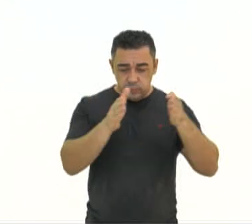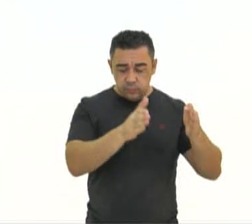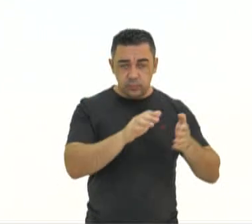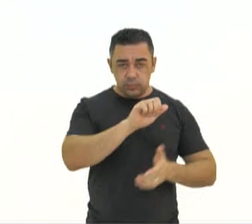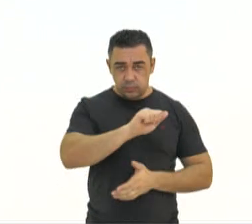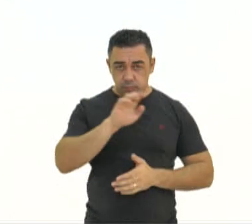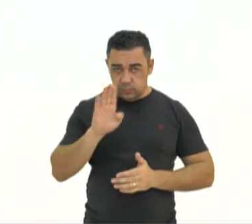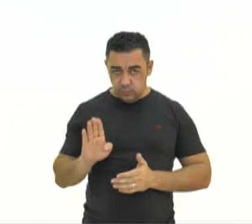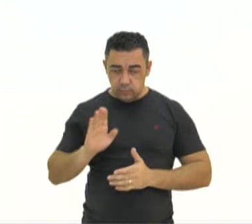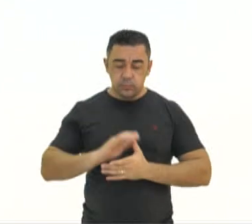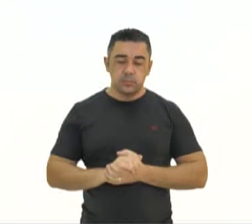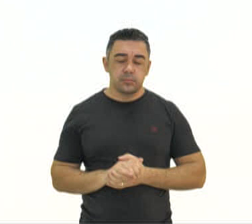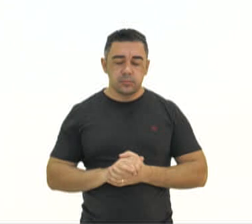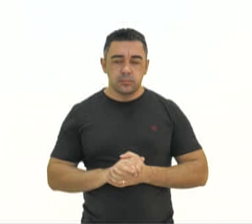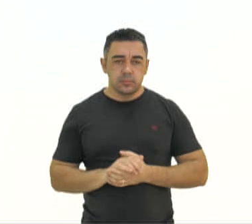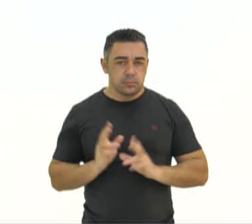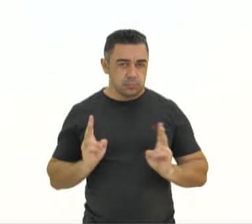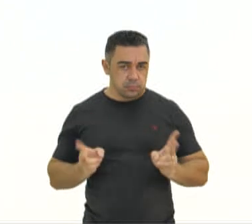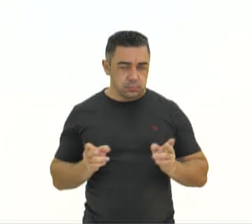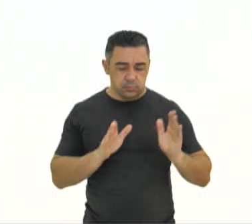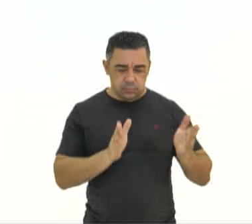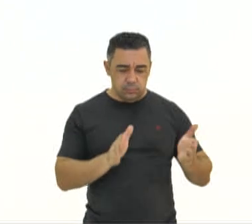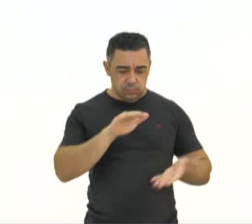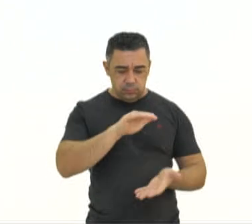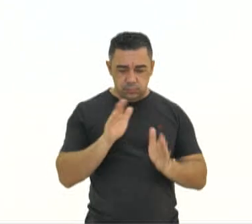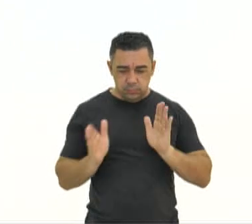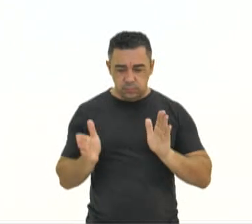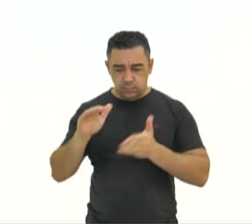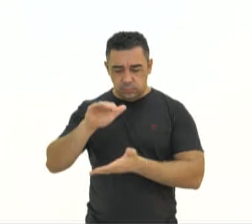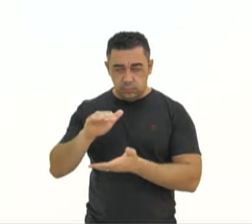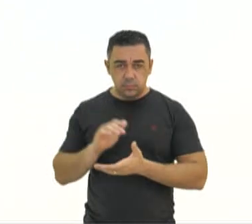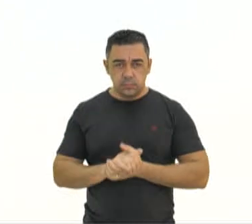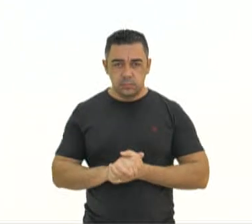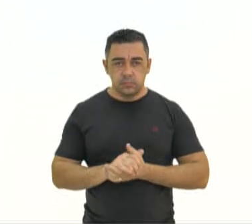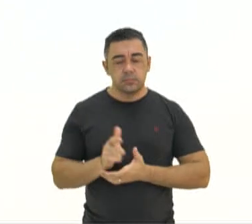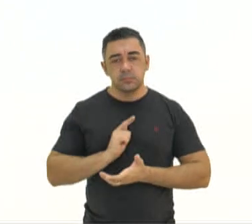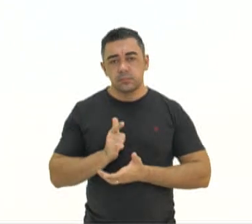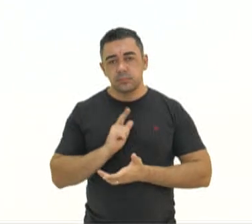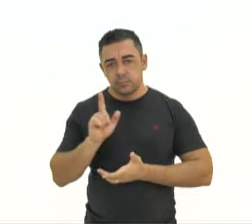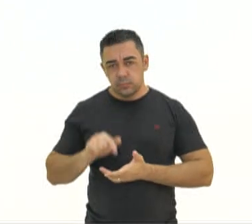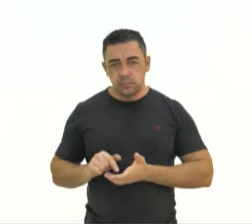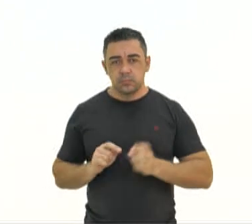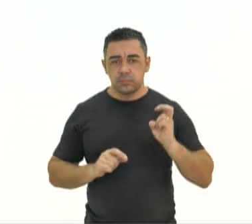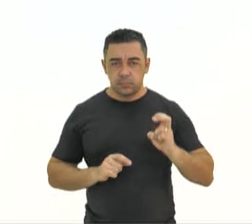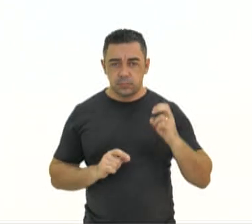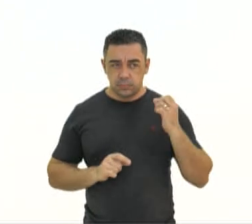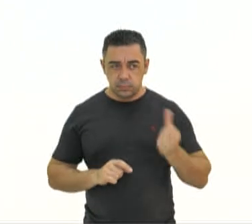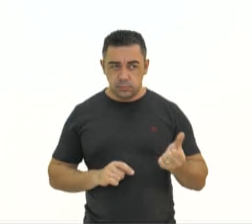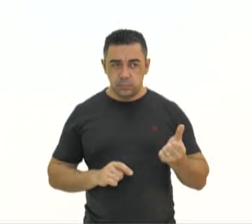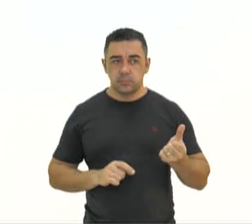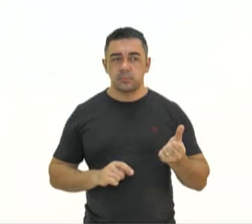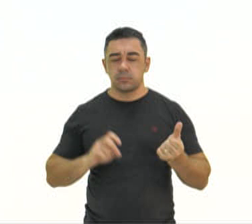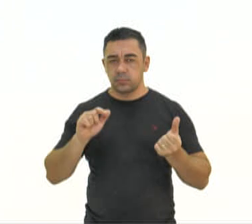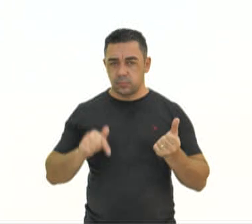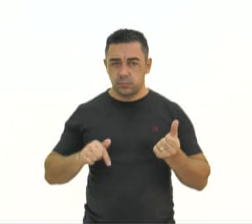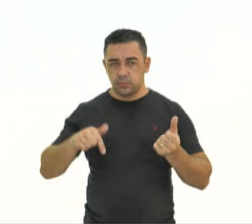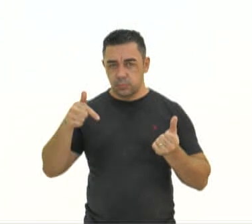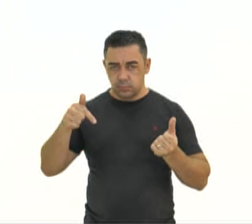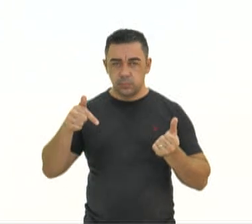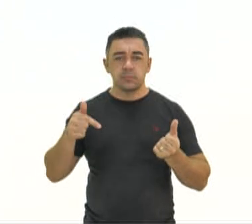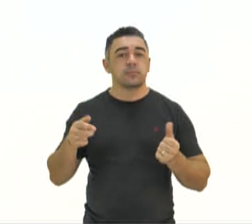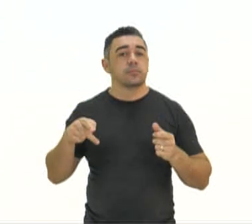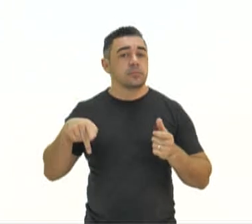e B, de mesmo tamanho. Elas têm, respectivamente, 56 e